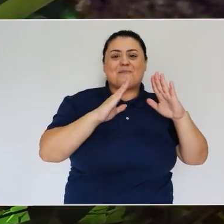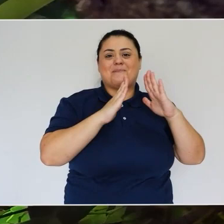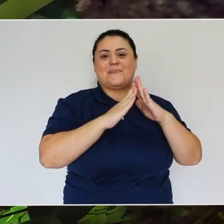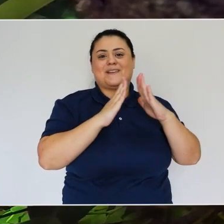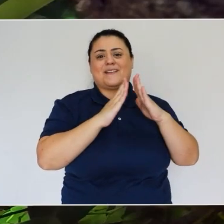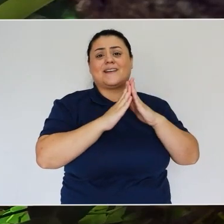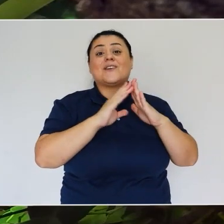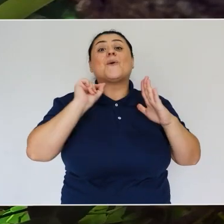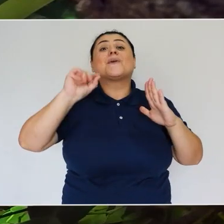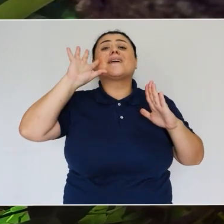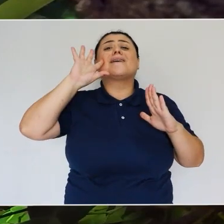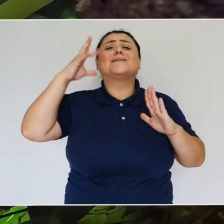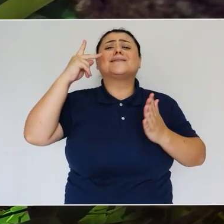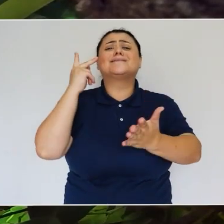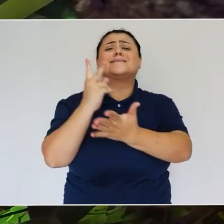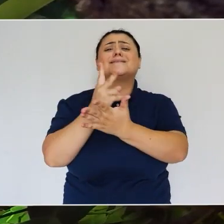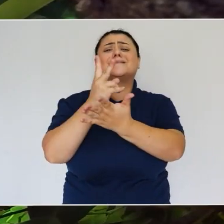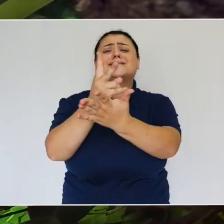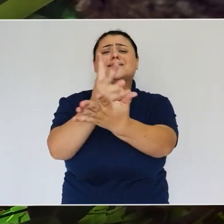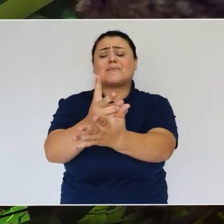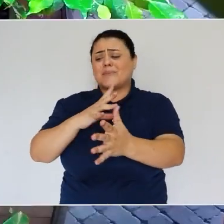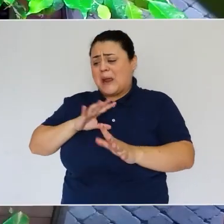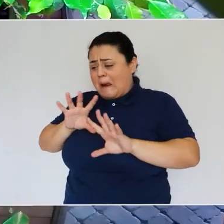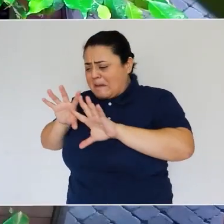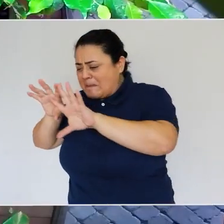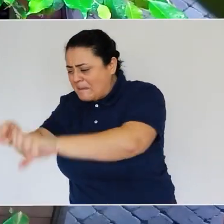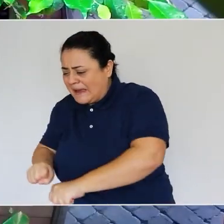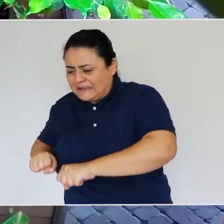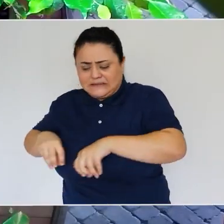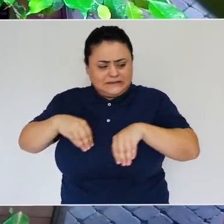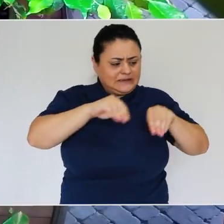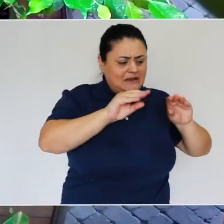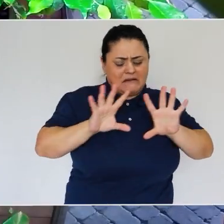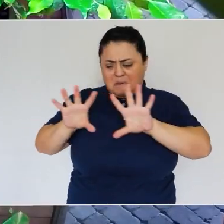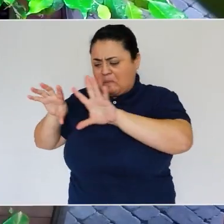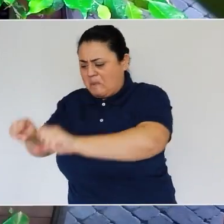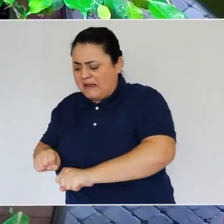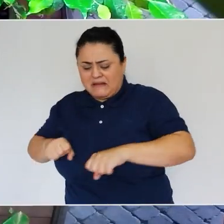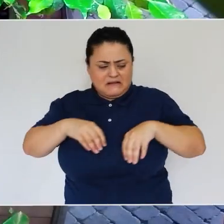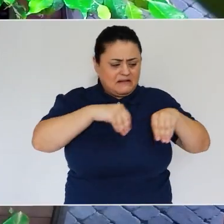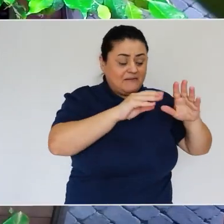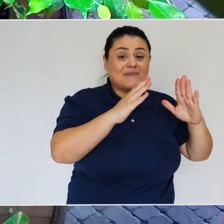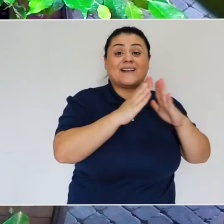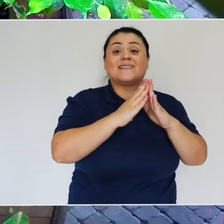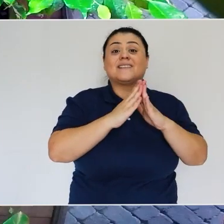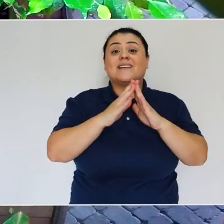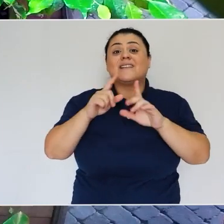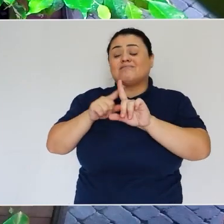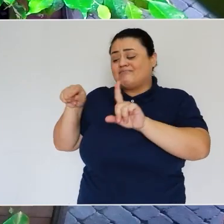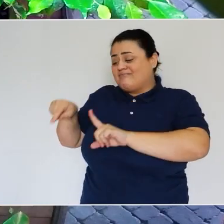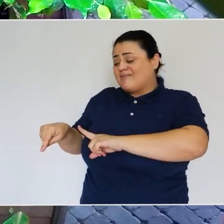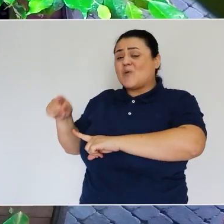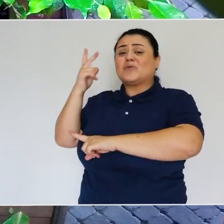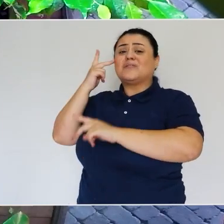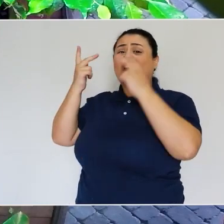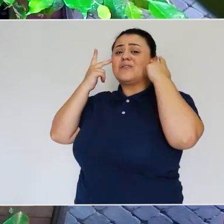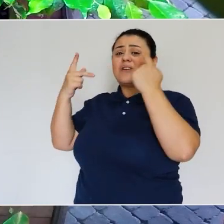sejam extensivamente capturados nas florestas onde vivem naturalmente.